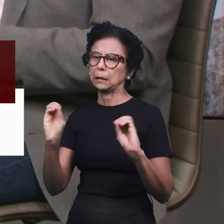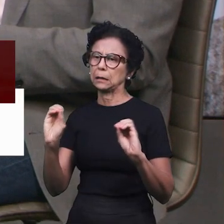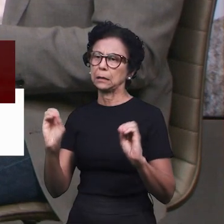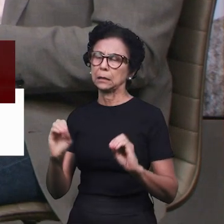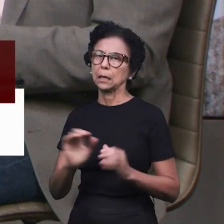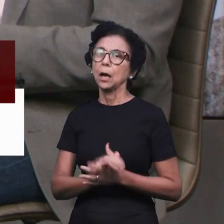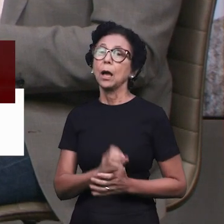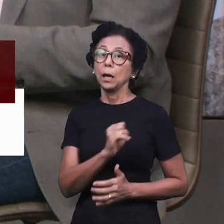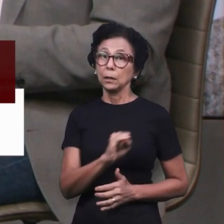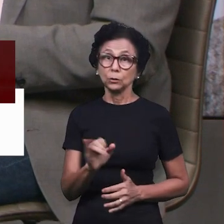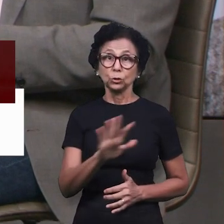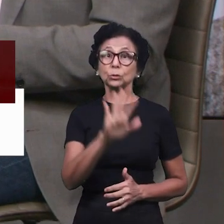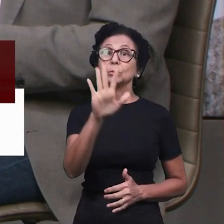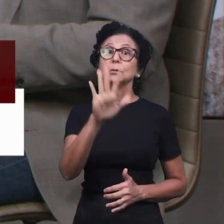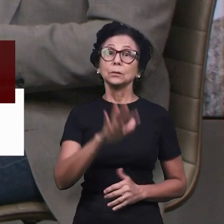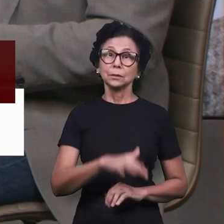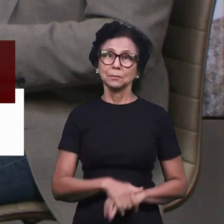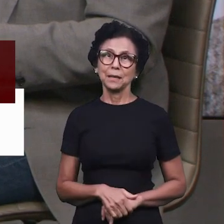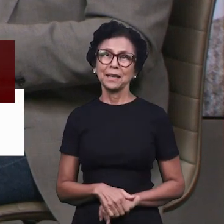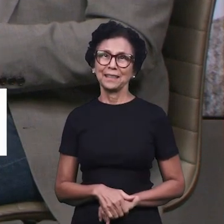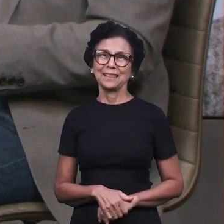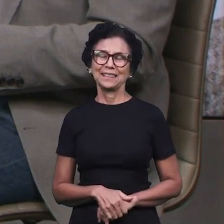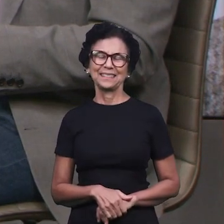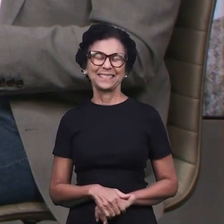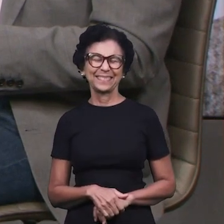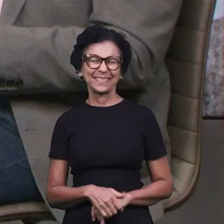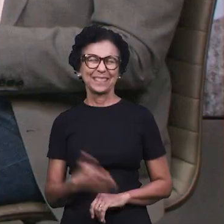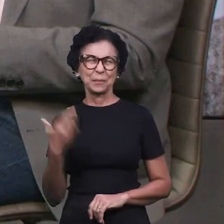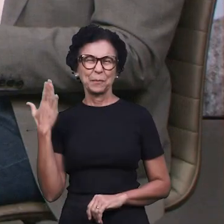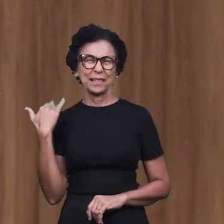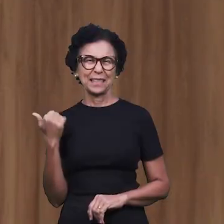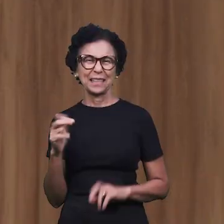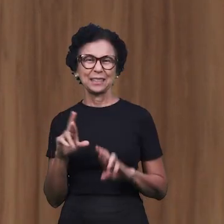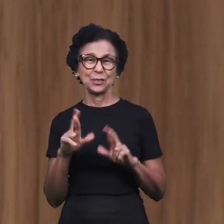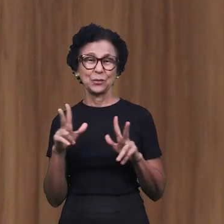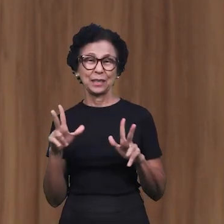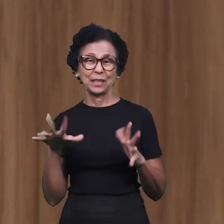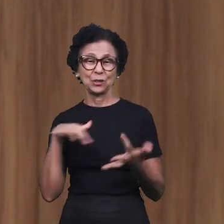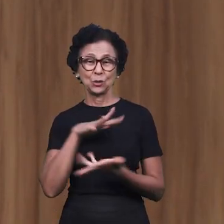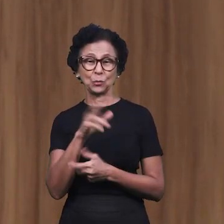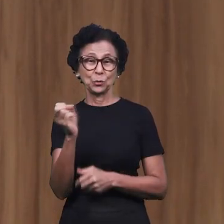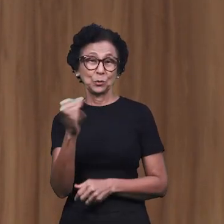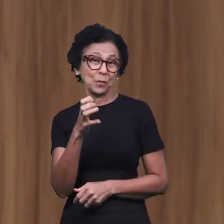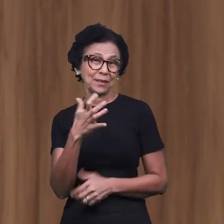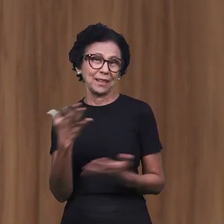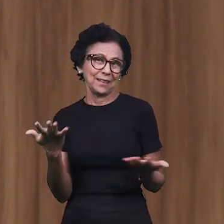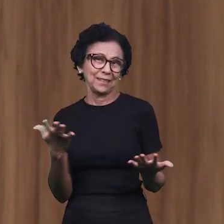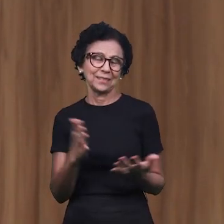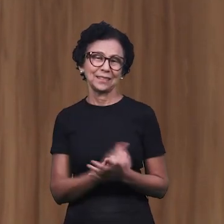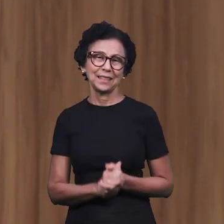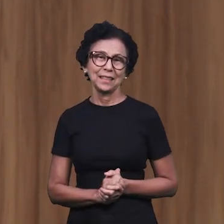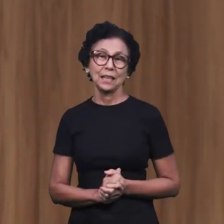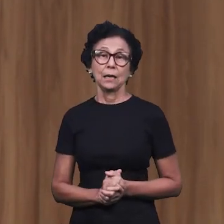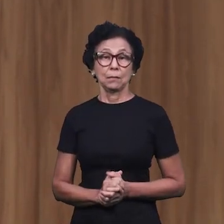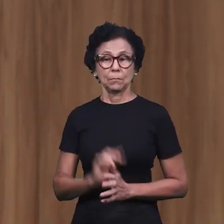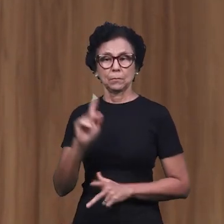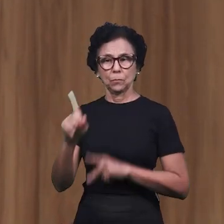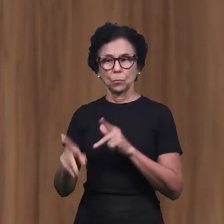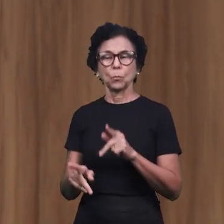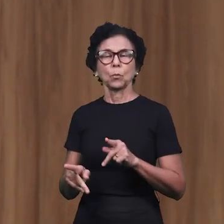sim. de juros. É muito diferente do mundo moderno que nós vivemos hoje, mas no meio do povo de Deus, isso precisava ser